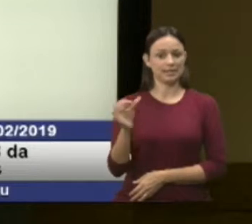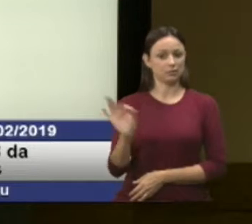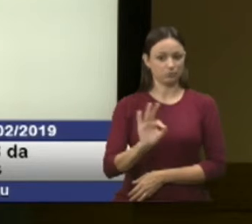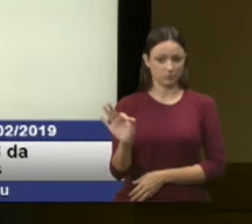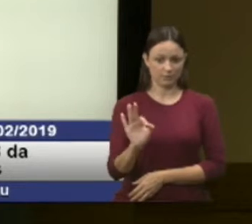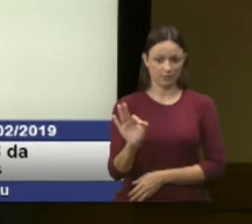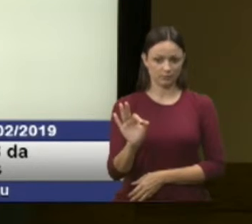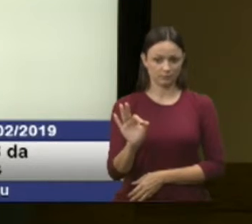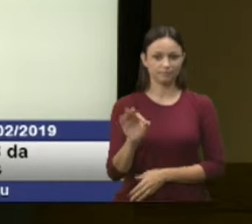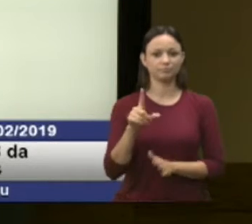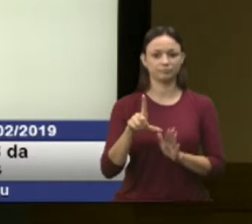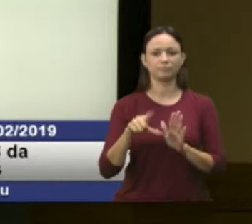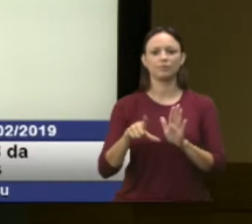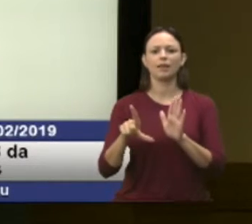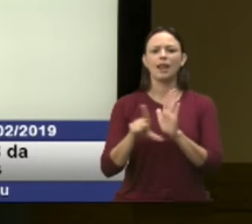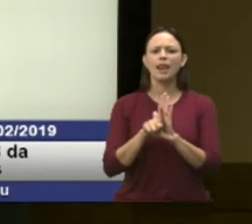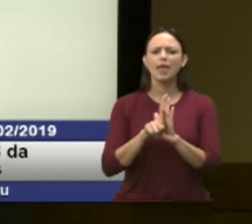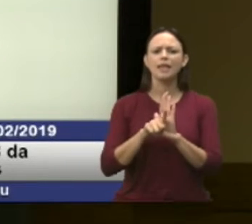a Lei 100,